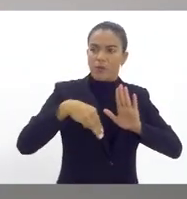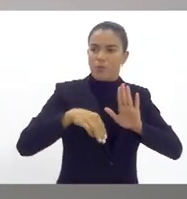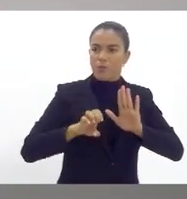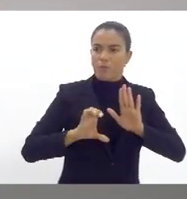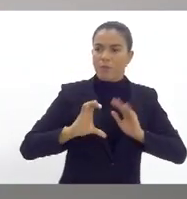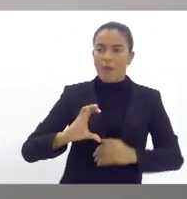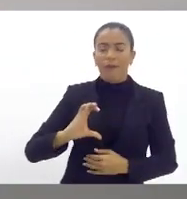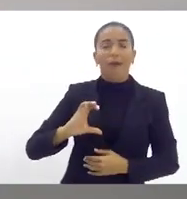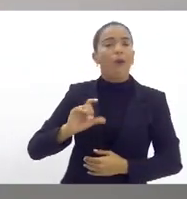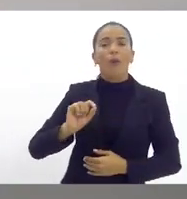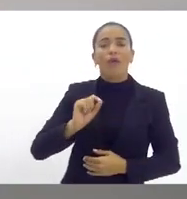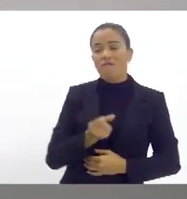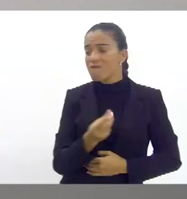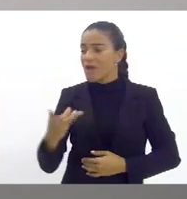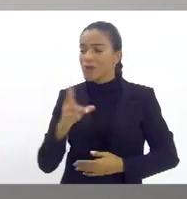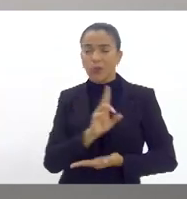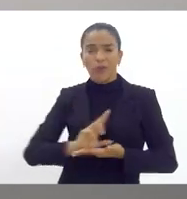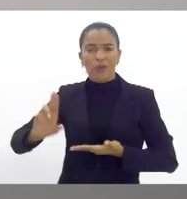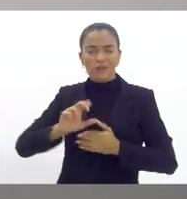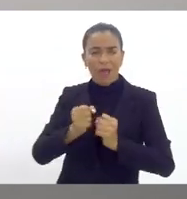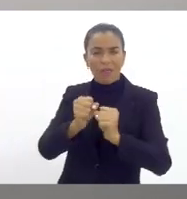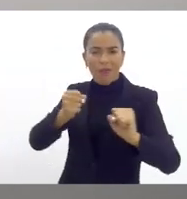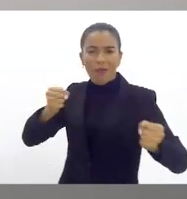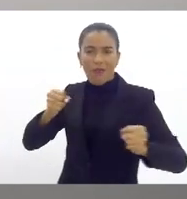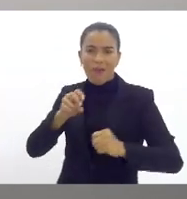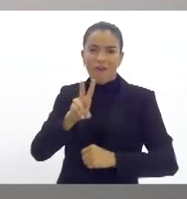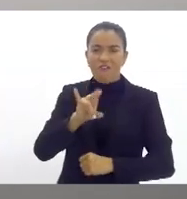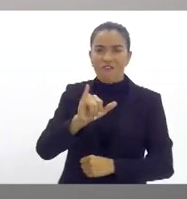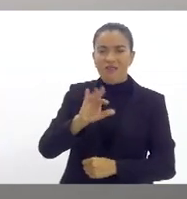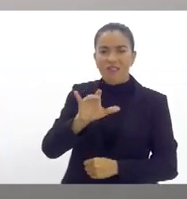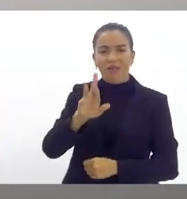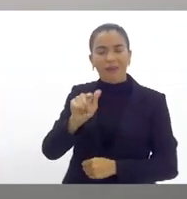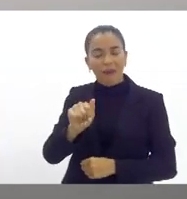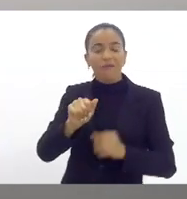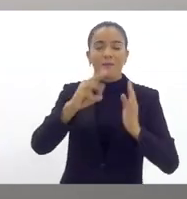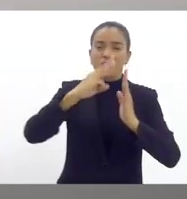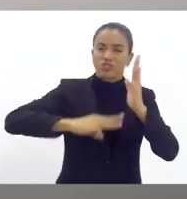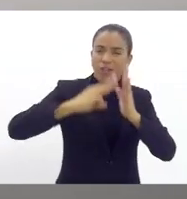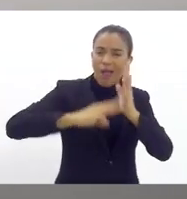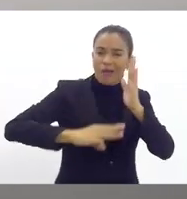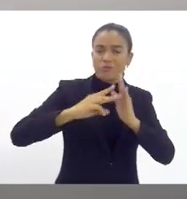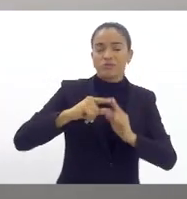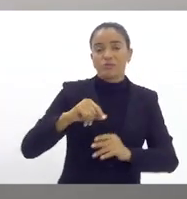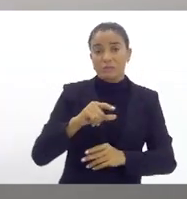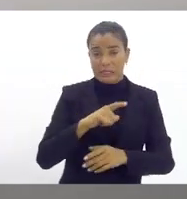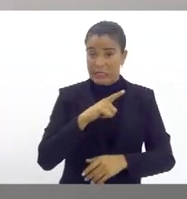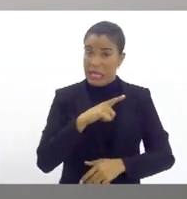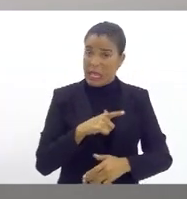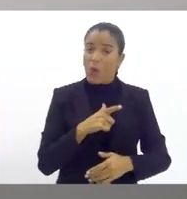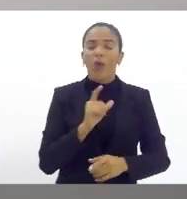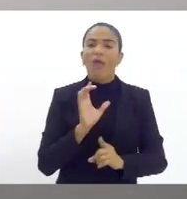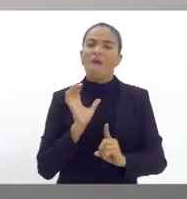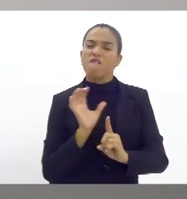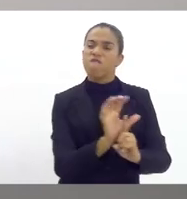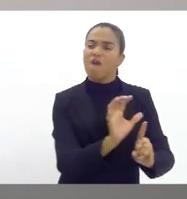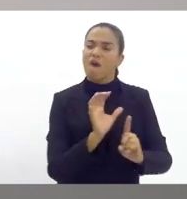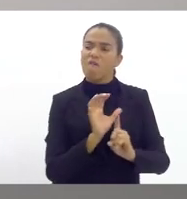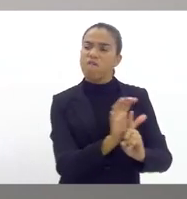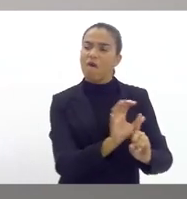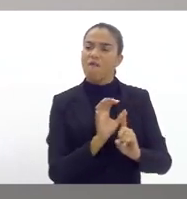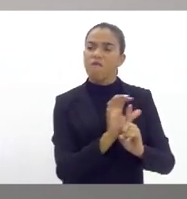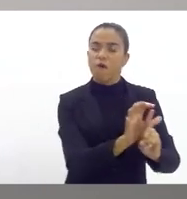é de que muitas universidades grandes como Veiga de Almeida Estácio de Sá Elas têm empurrado para os estudantes